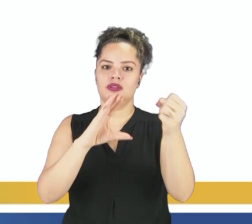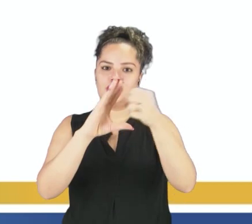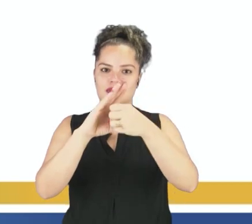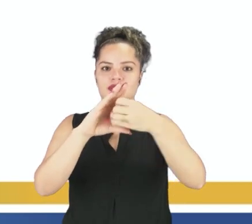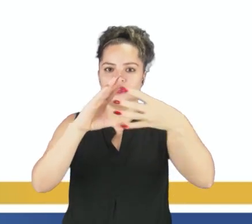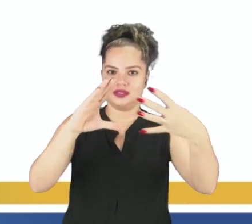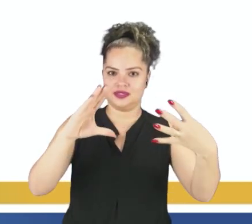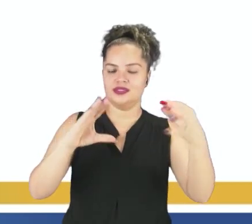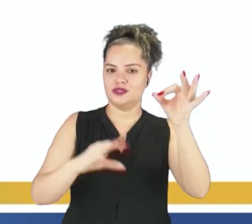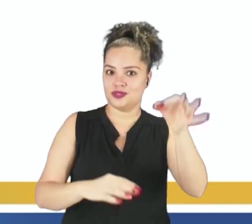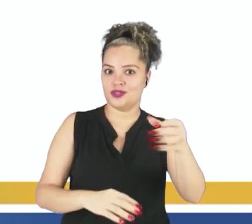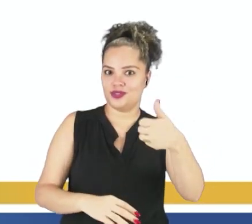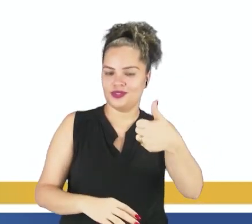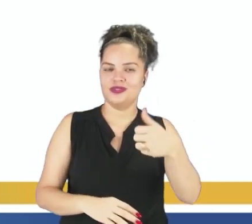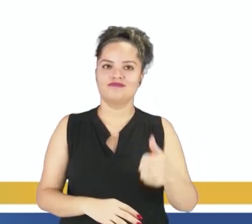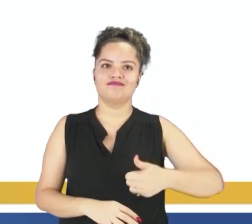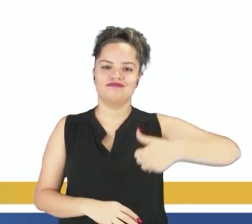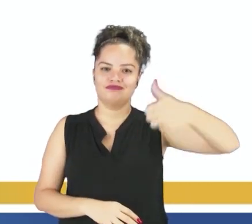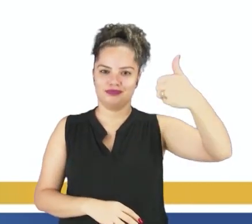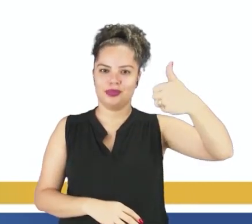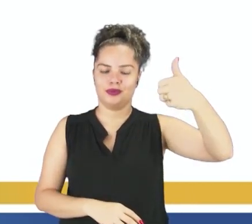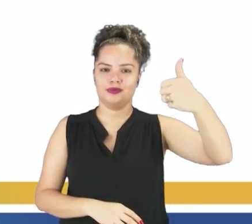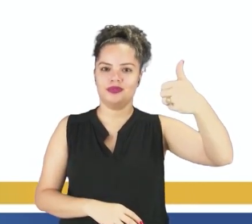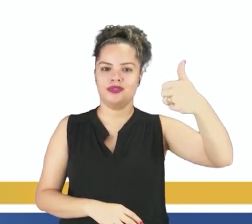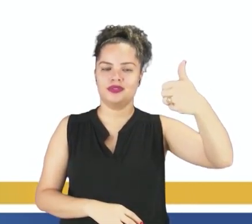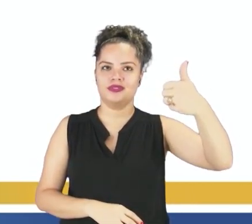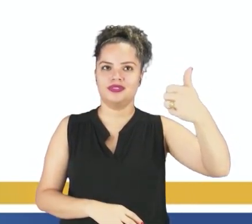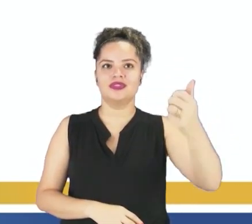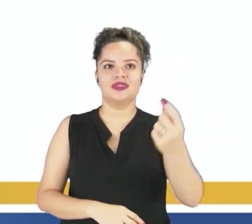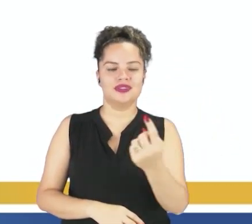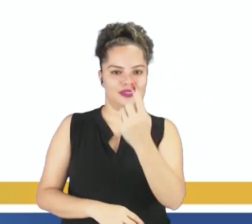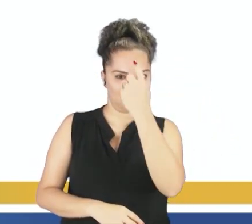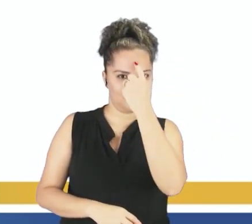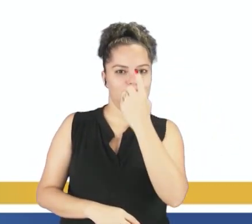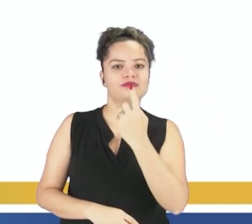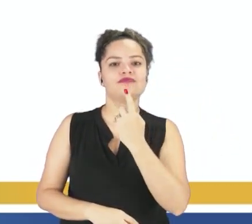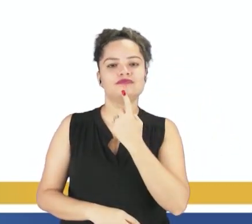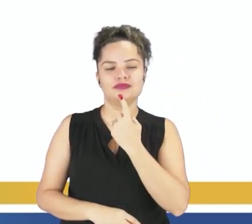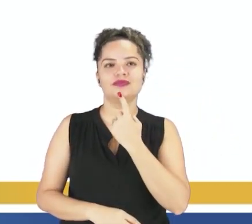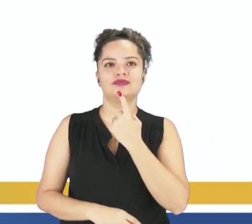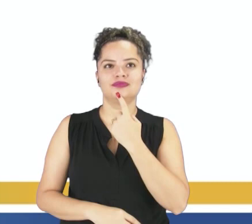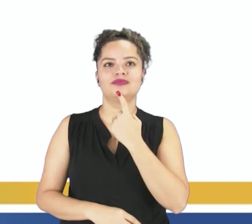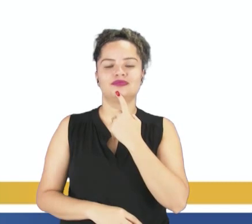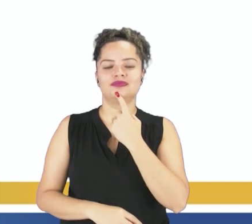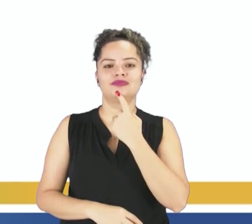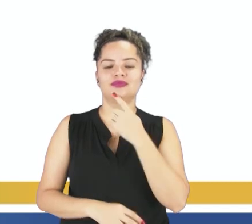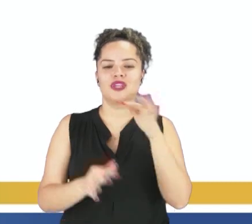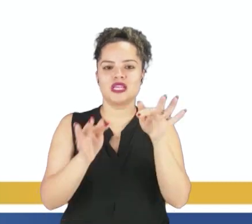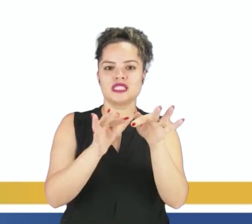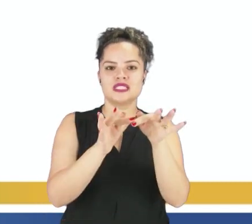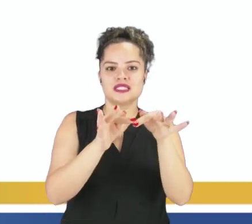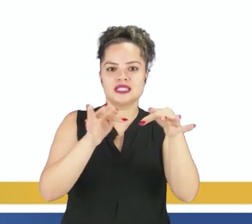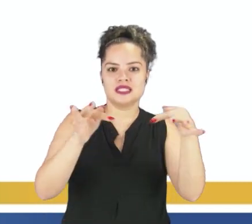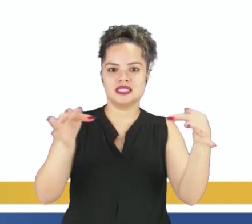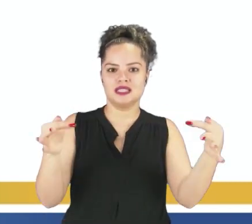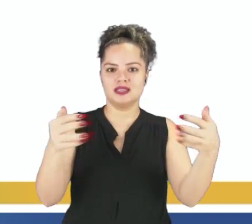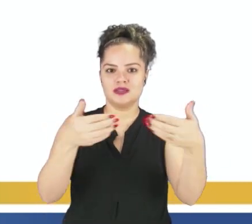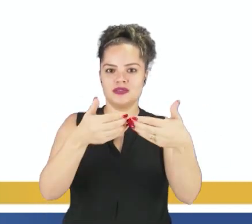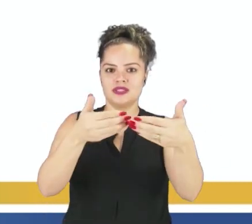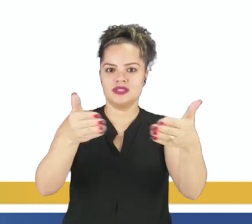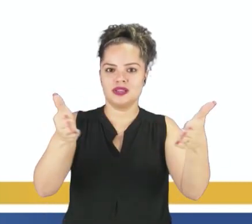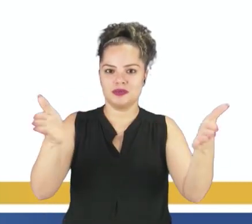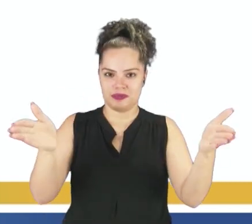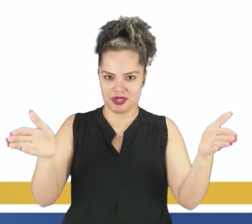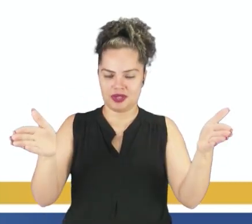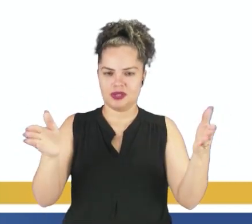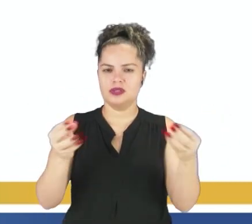certo? Então, por exemplo, a primeira imagem aí, ela é classificada como? Ela é uma linha simples e aberta. Quando